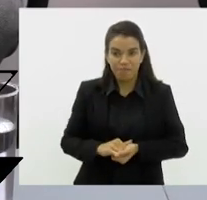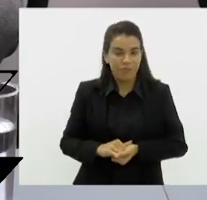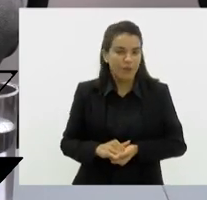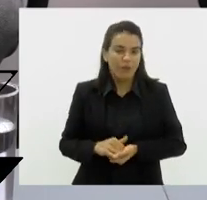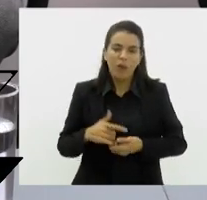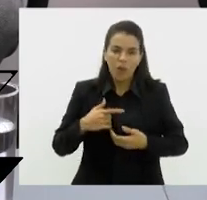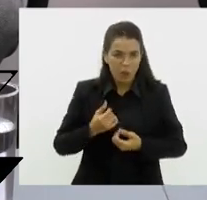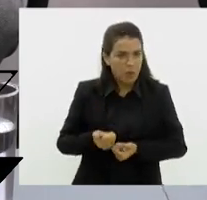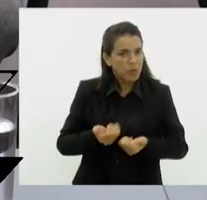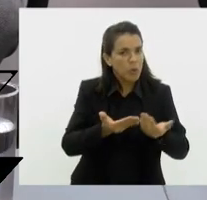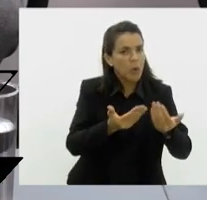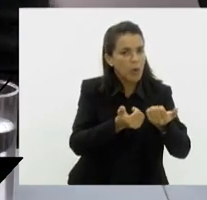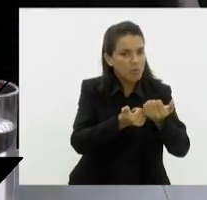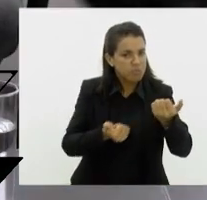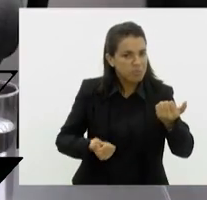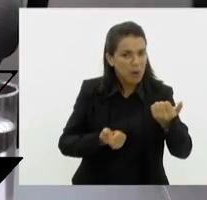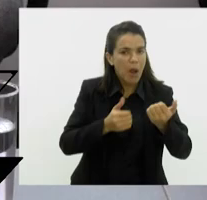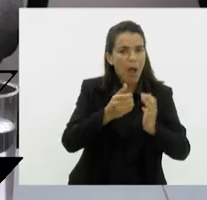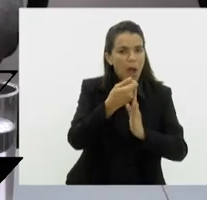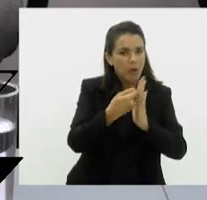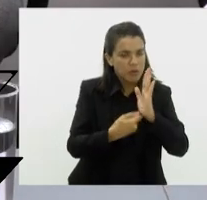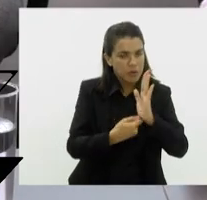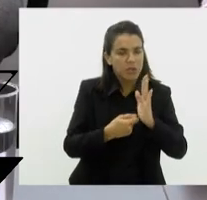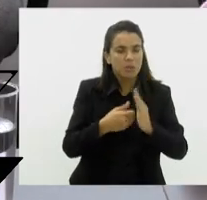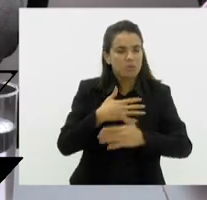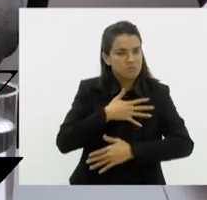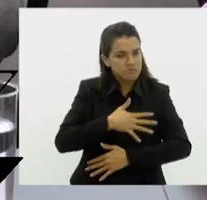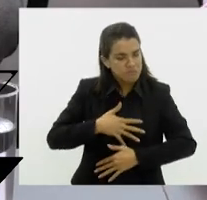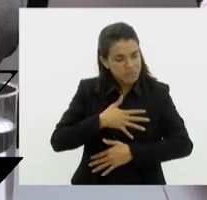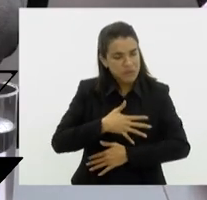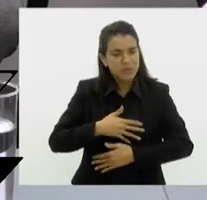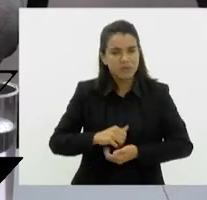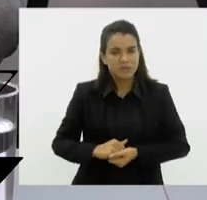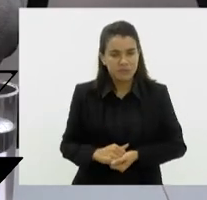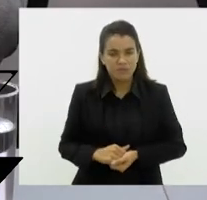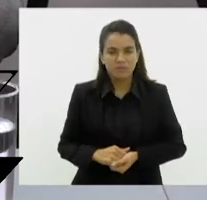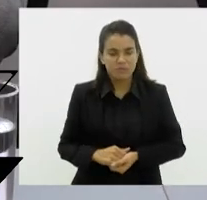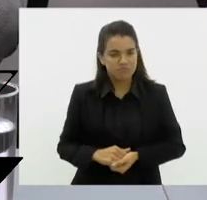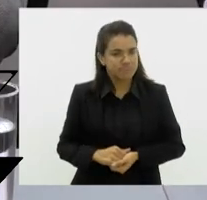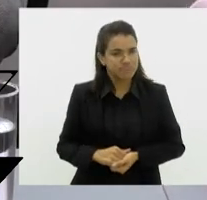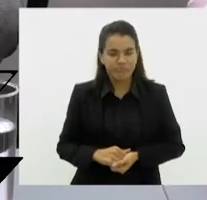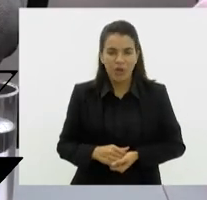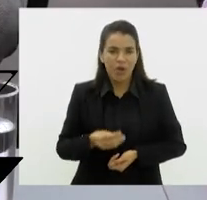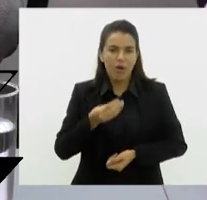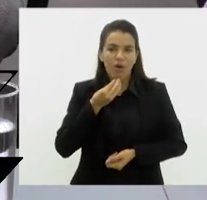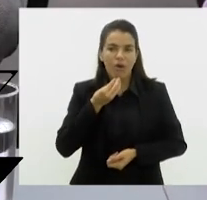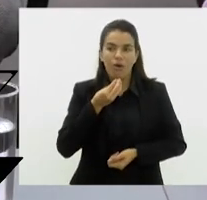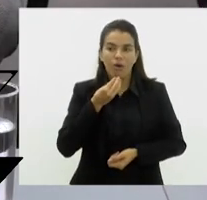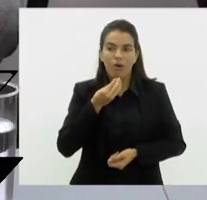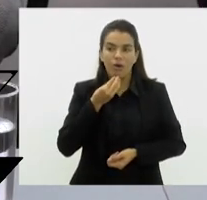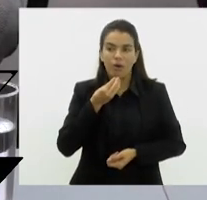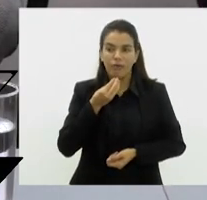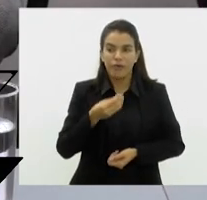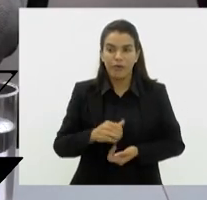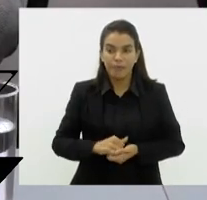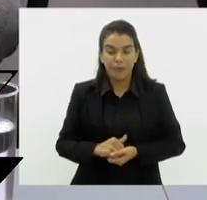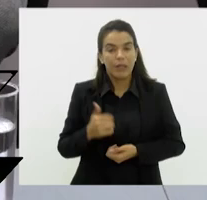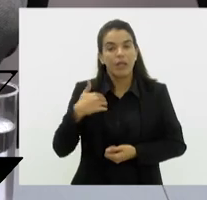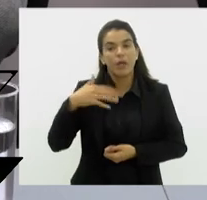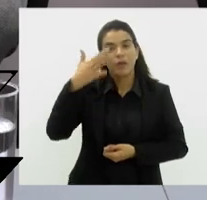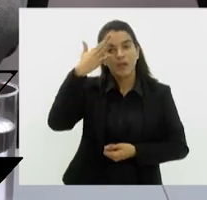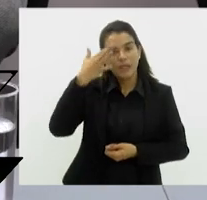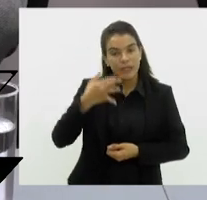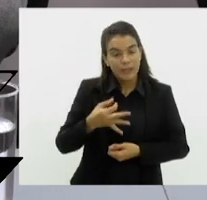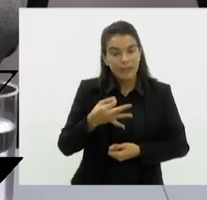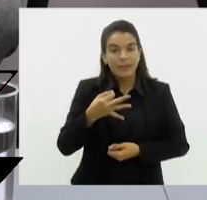todo prazer. Com todo prazer. Perfeito. A coautoria, a gente... Até porque eu entendo